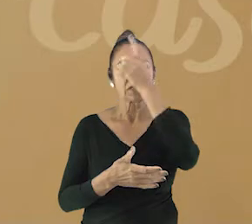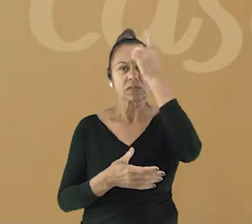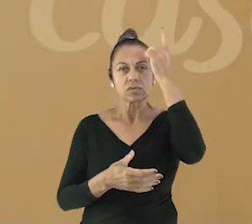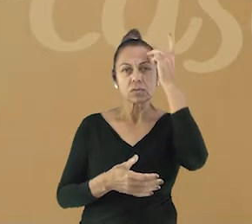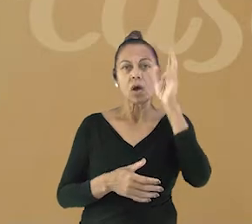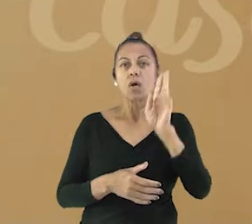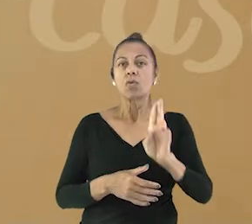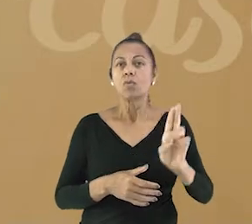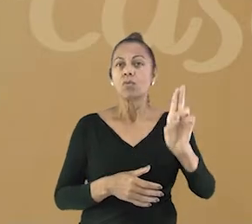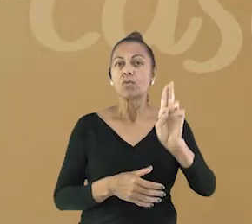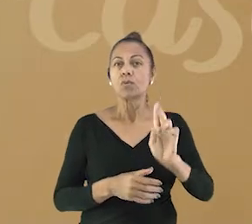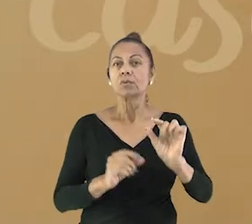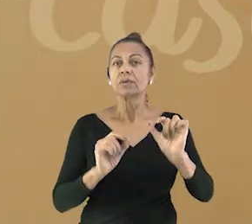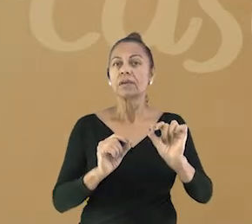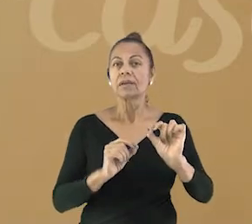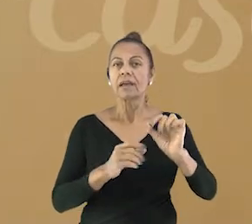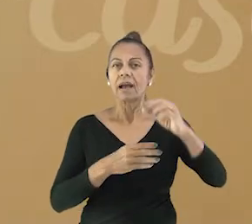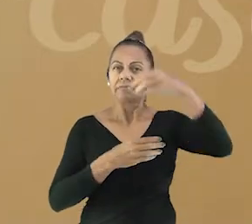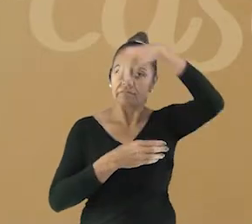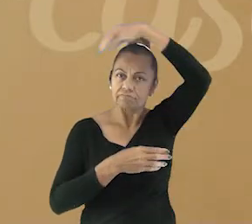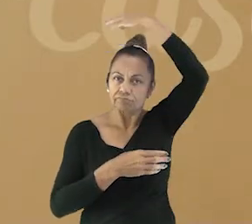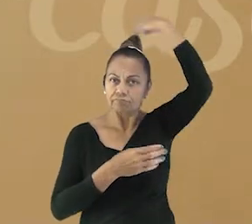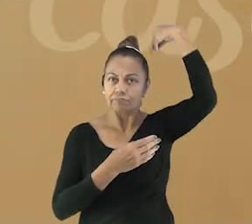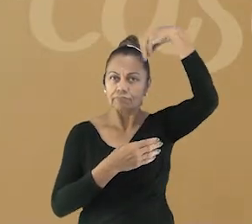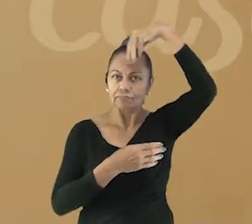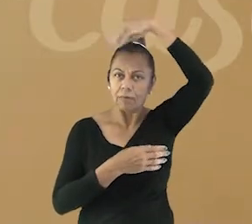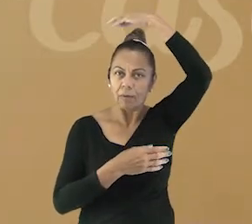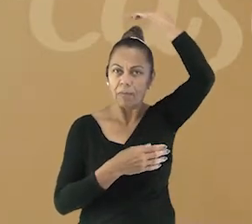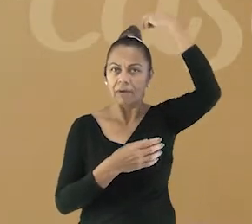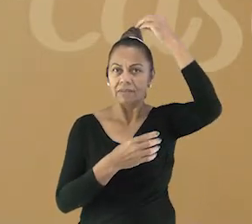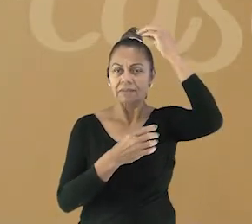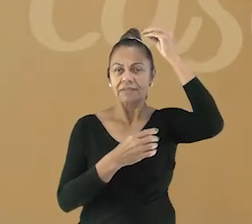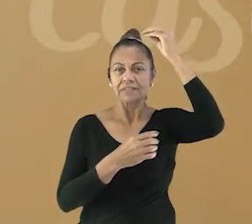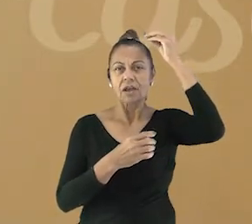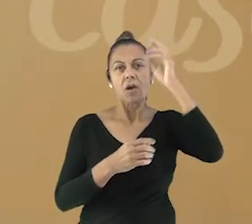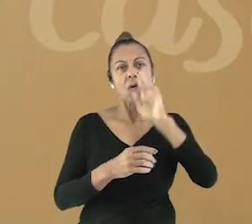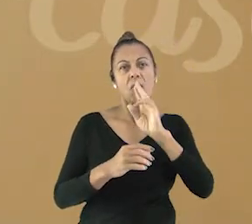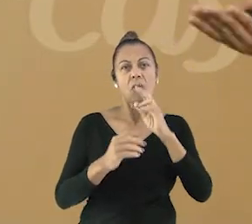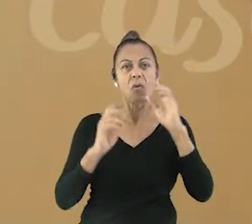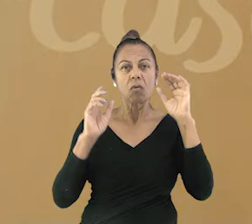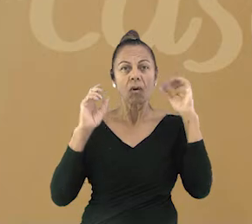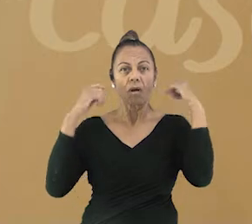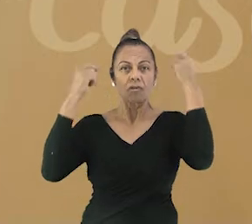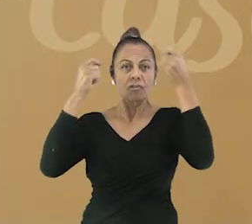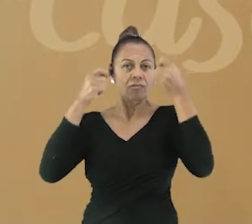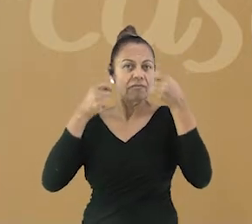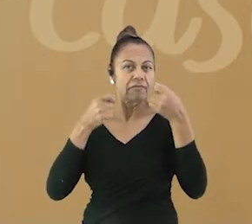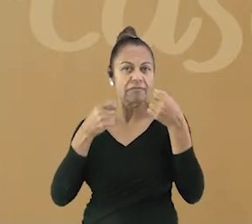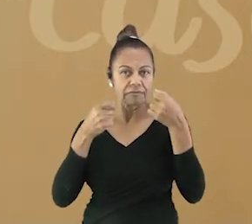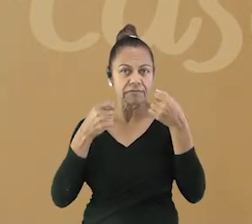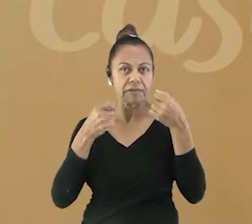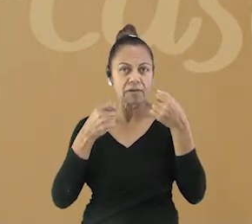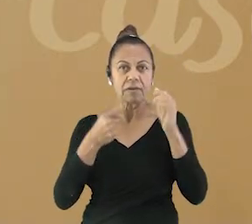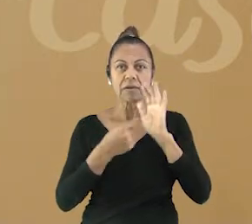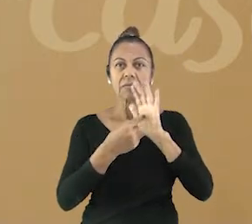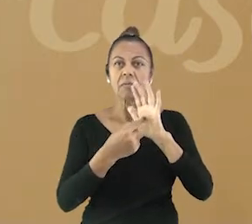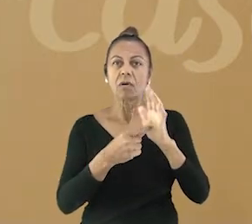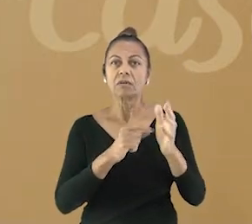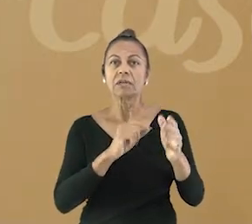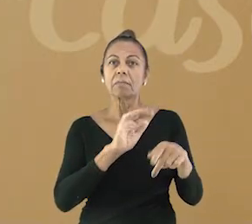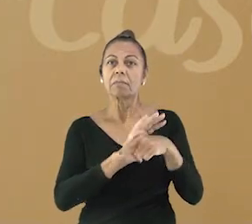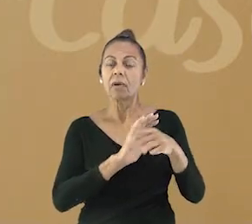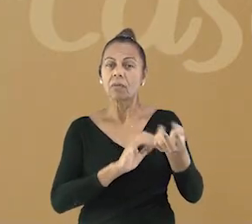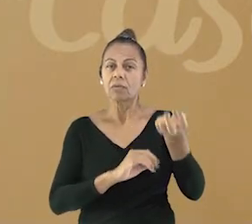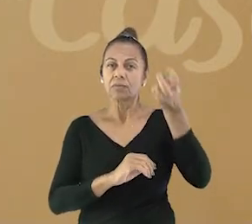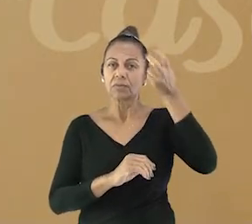usam turbantes na cabeça ou algum tipo de véu, como uma expressão cultural. O que quer dizer que